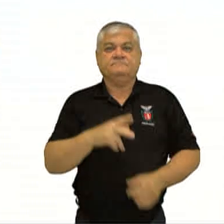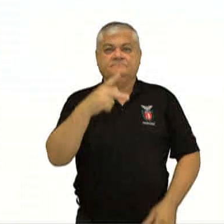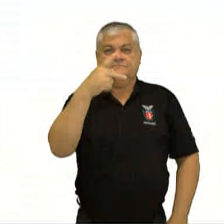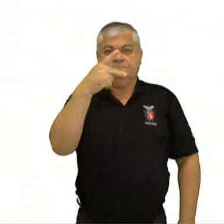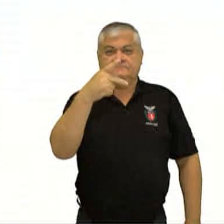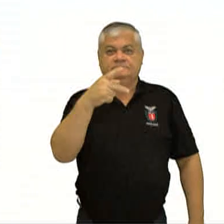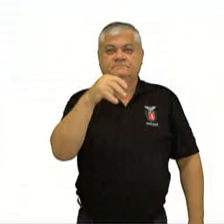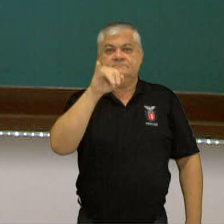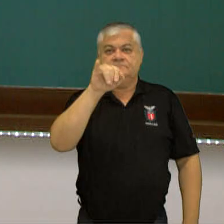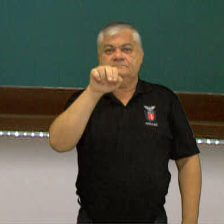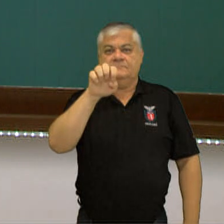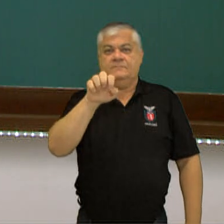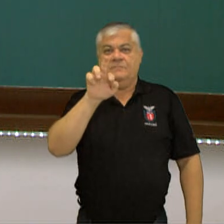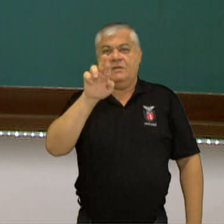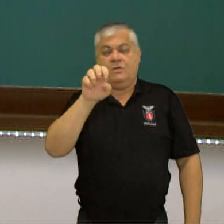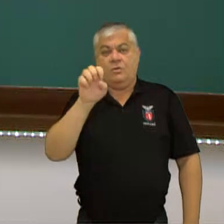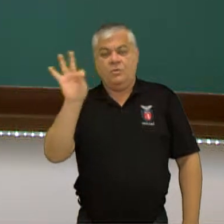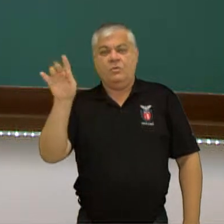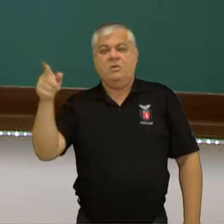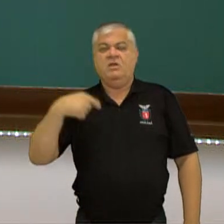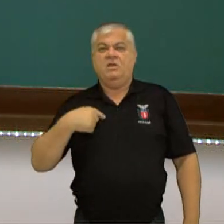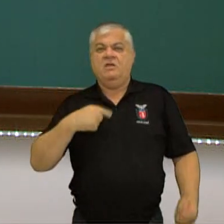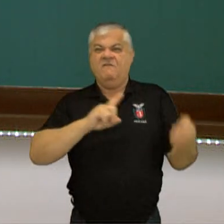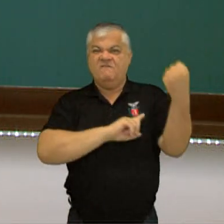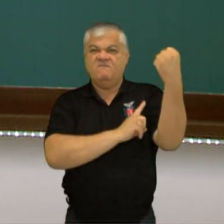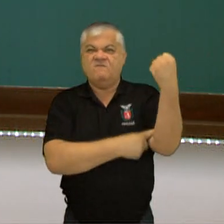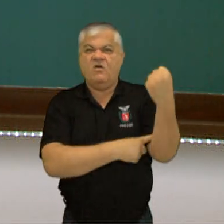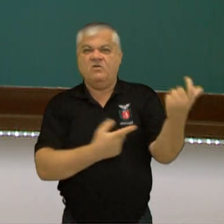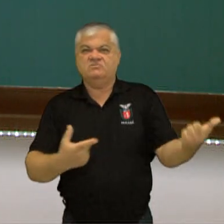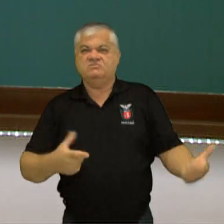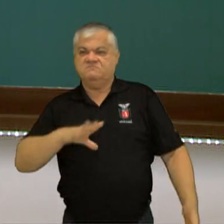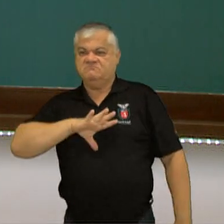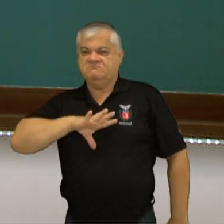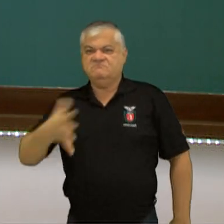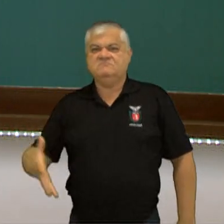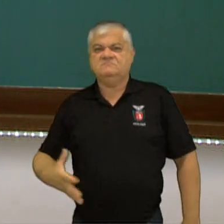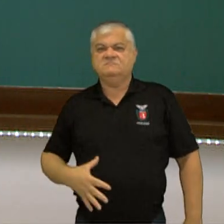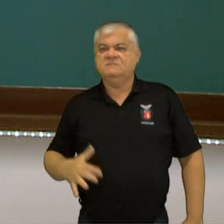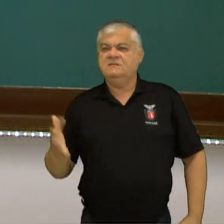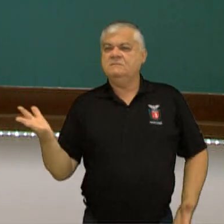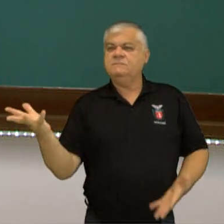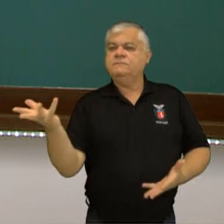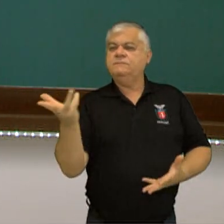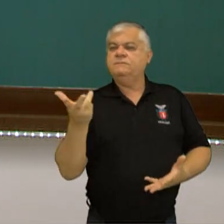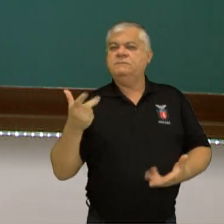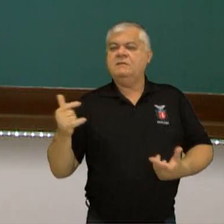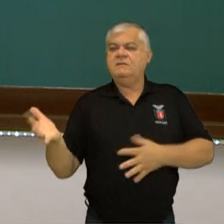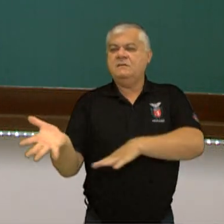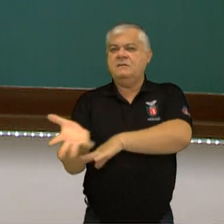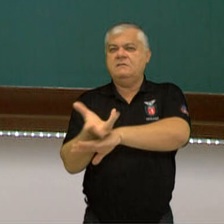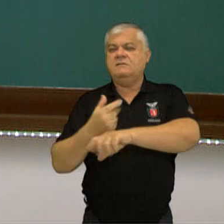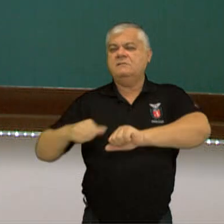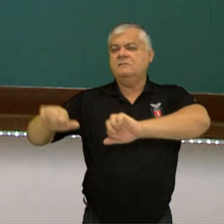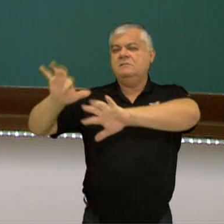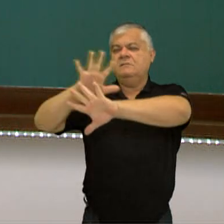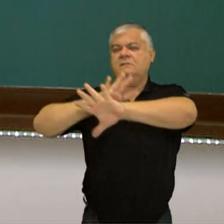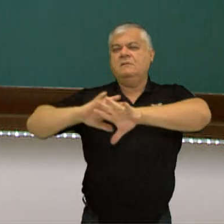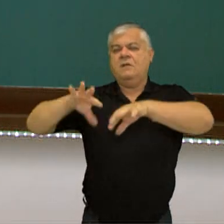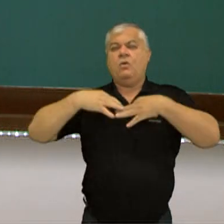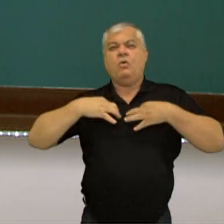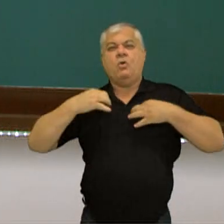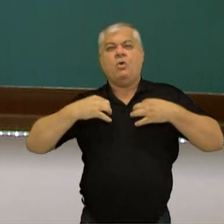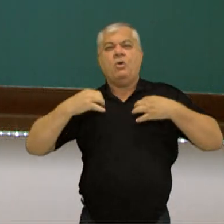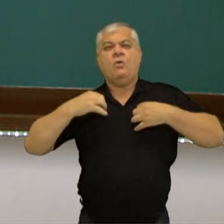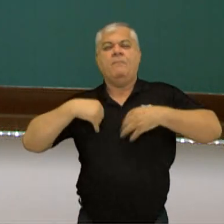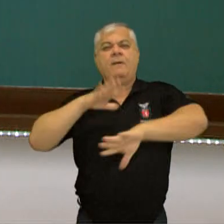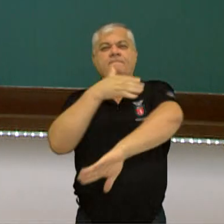confiável, honesto e devotado ao seu mestre. Ele também é charmoso e carismático, usa roupas brancas e folgadas,